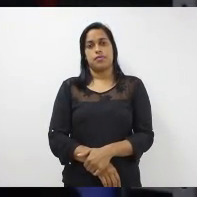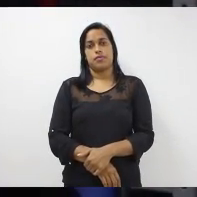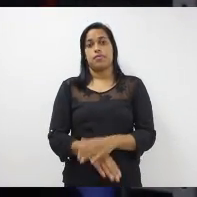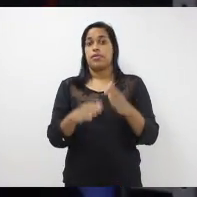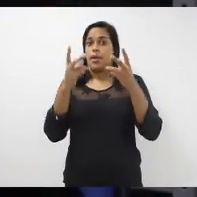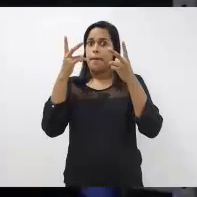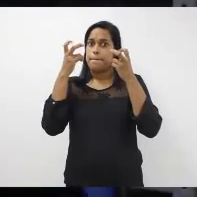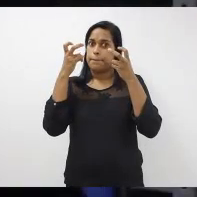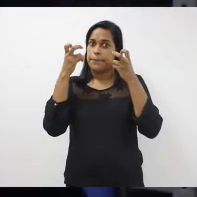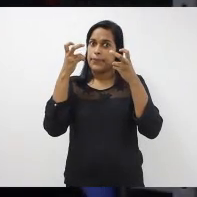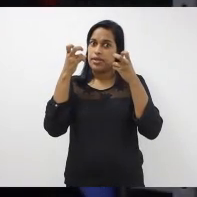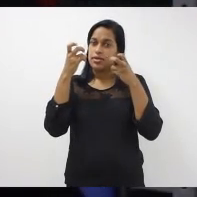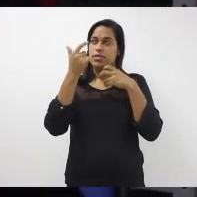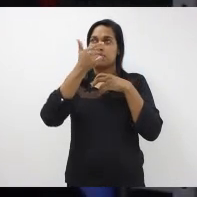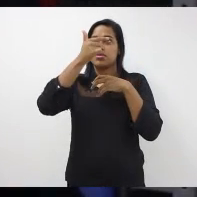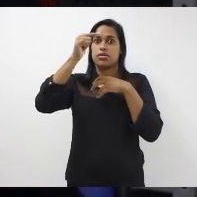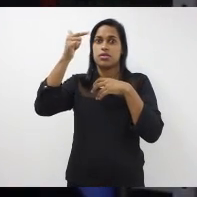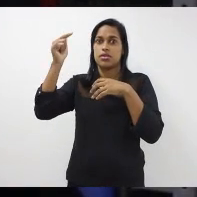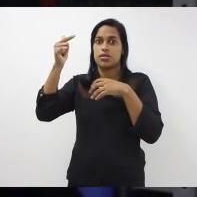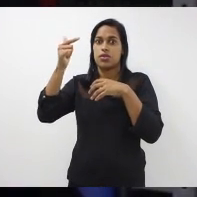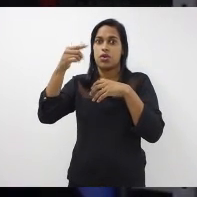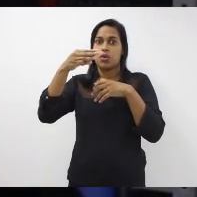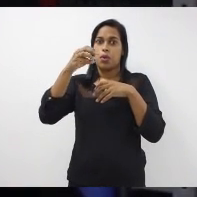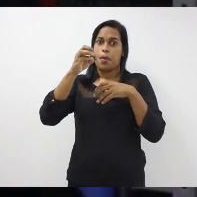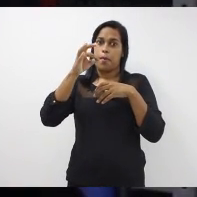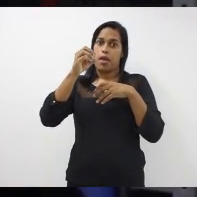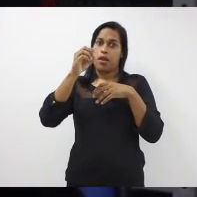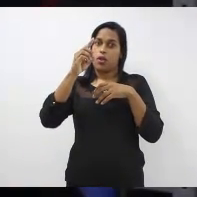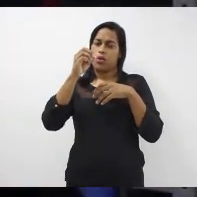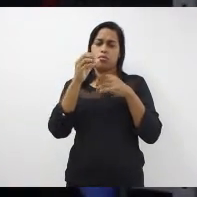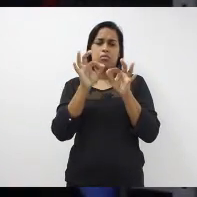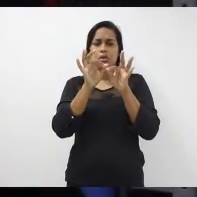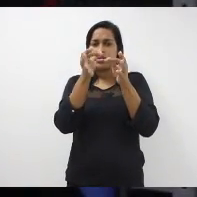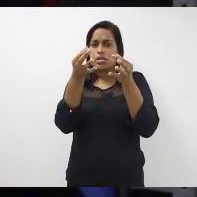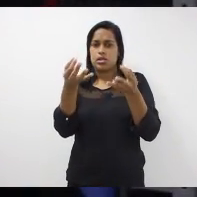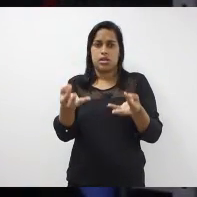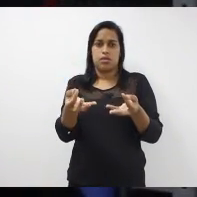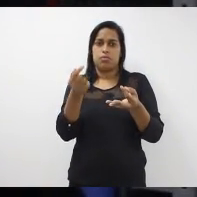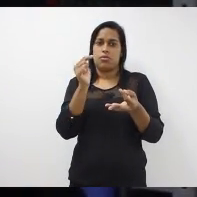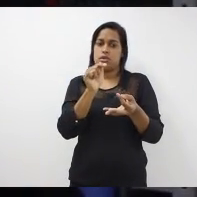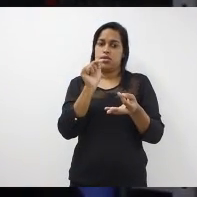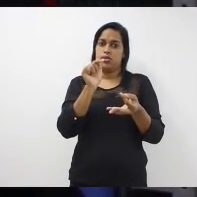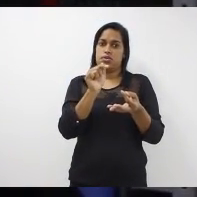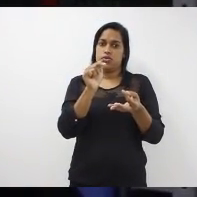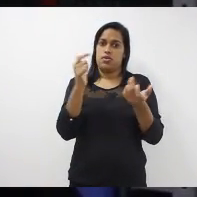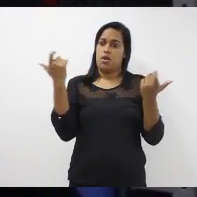Percebe-se, assim, que a aplicação desse método é bastante simples. Quando atinge o mínimo,